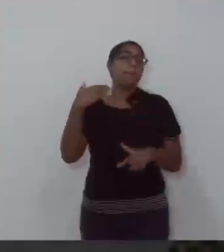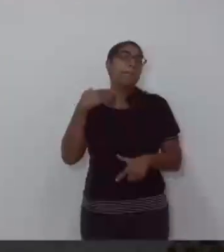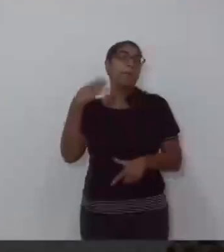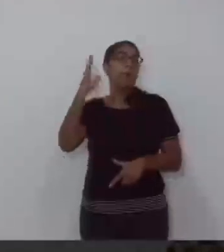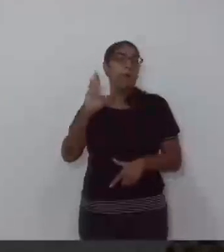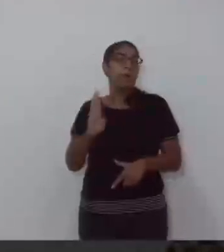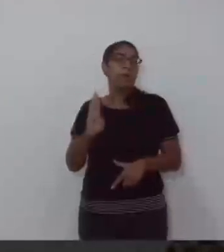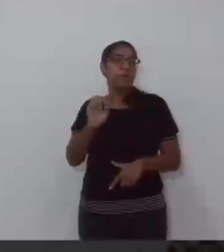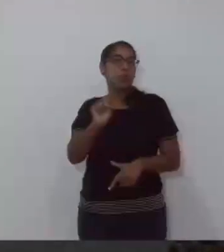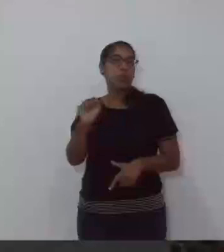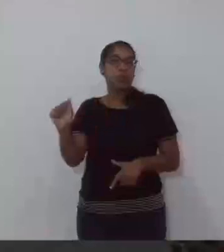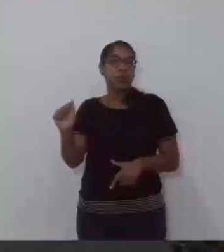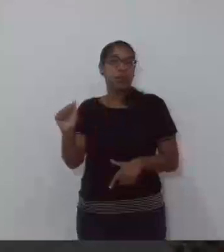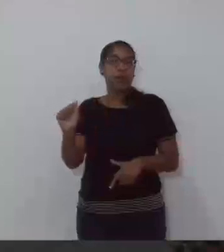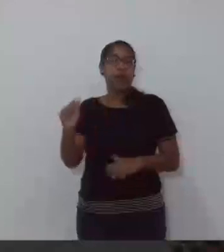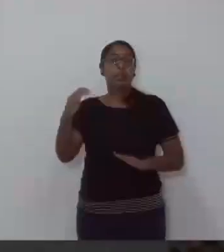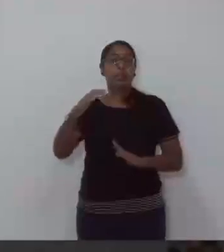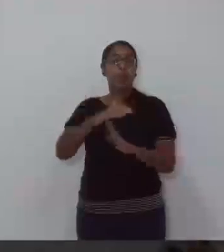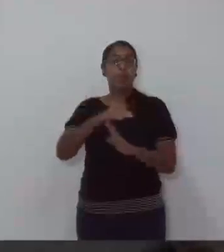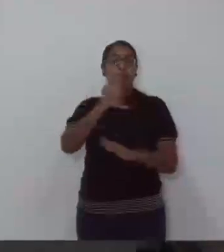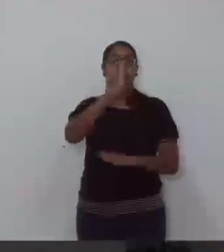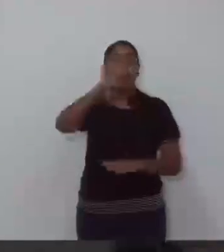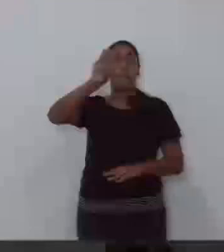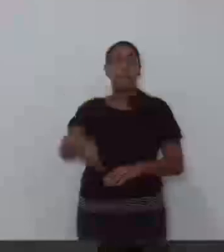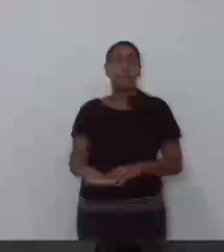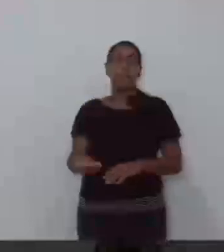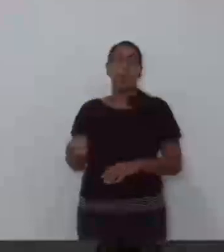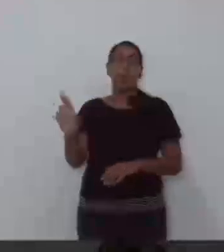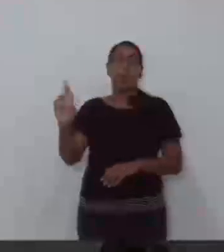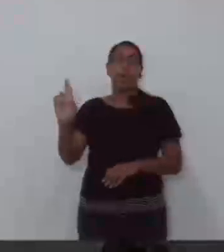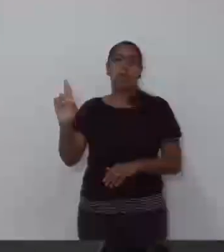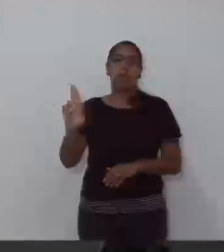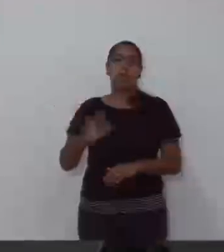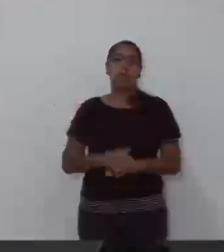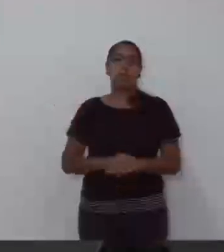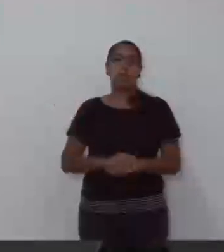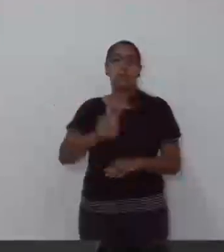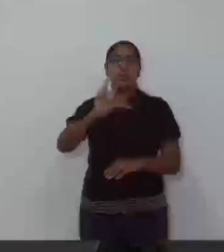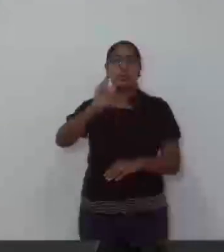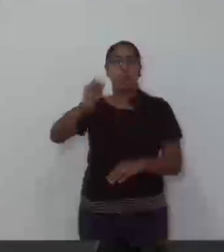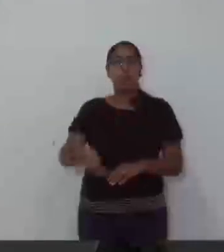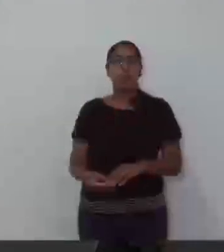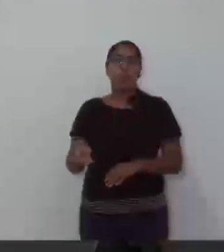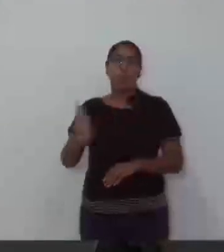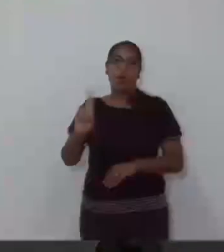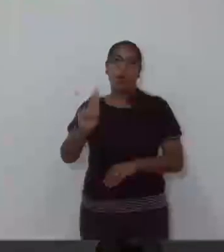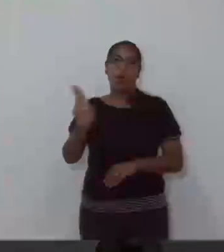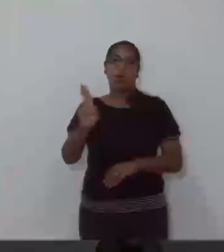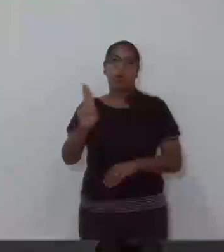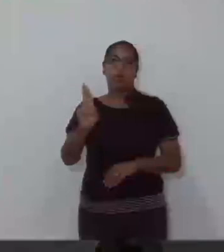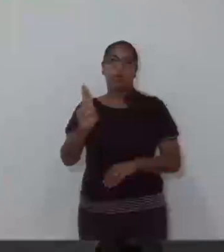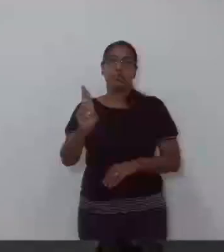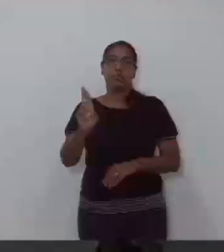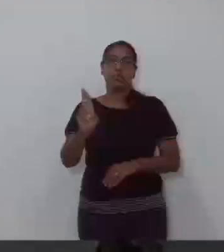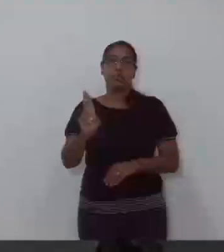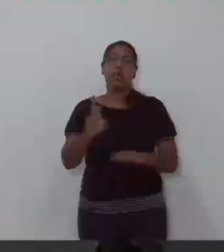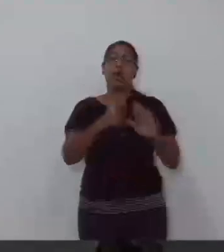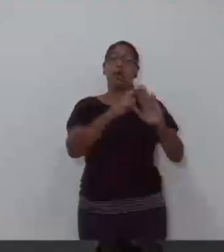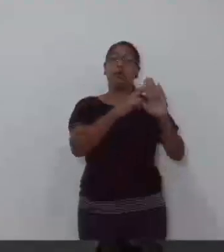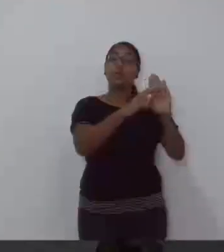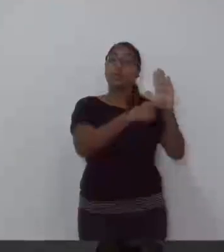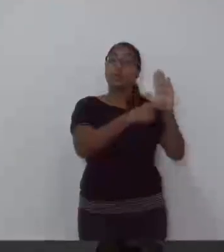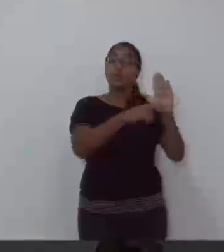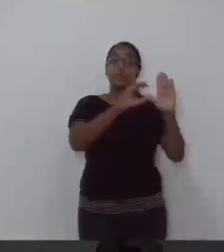Brasil S.A. até o valor de 5 milhões de reais, nos termos da